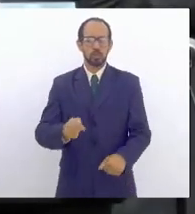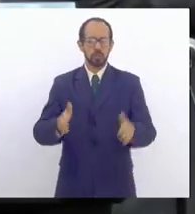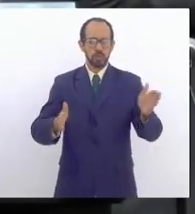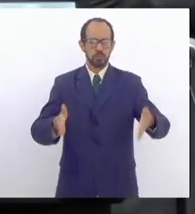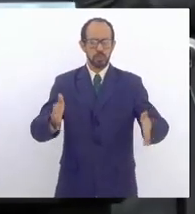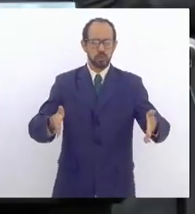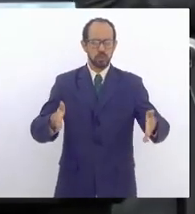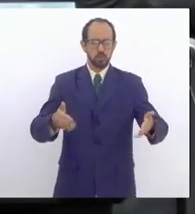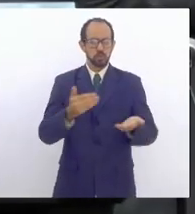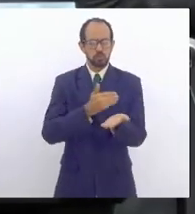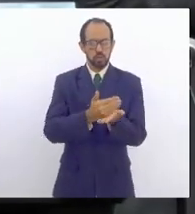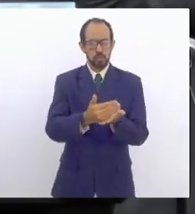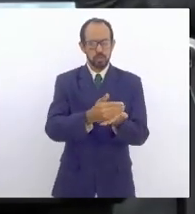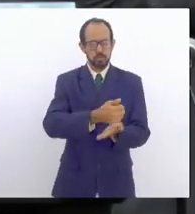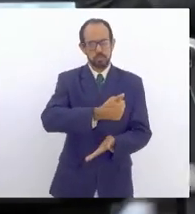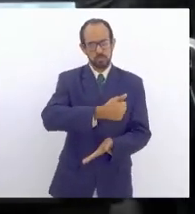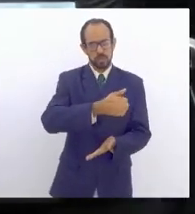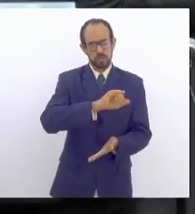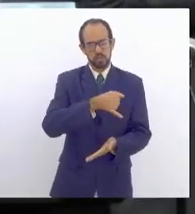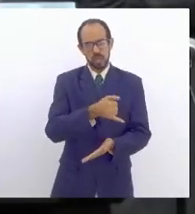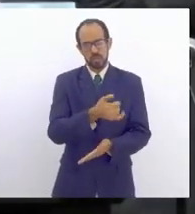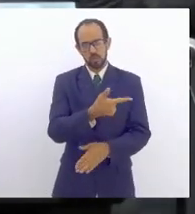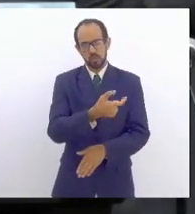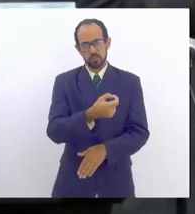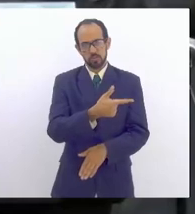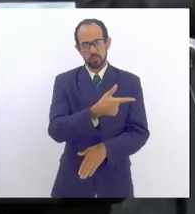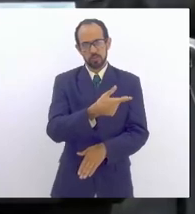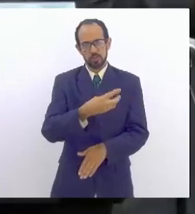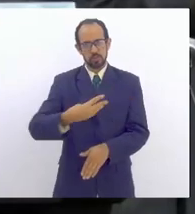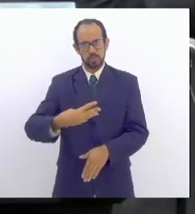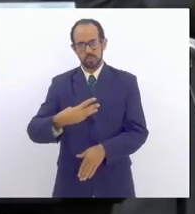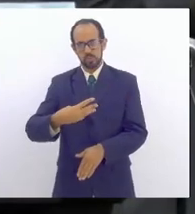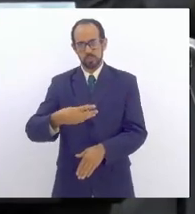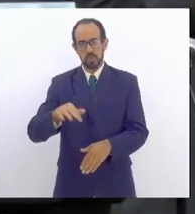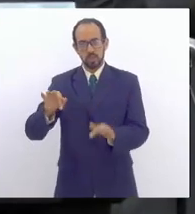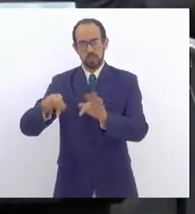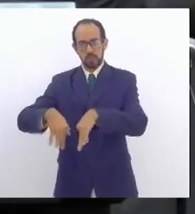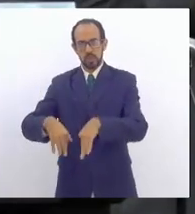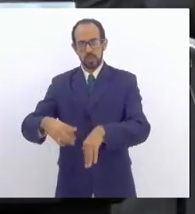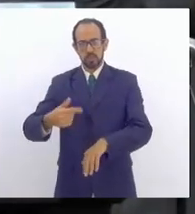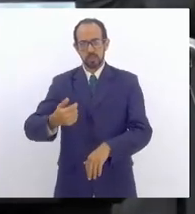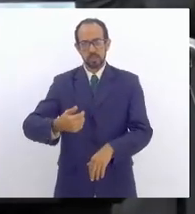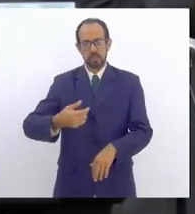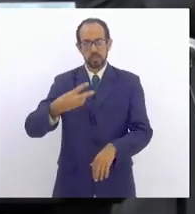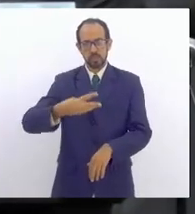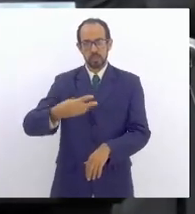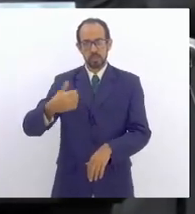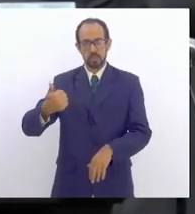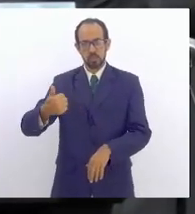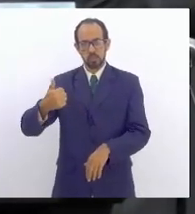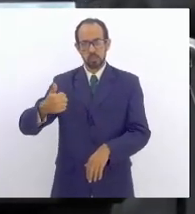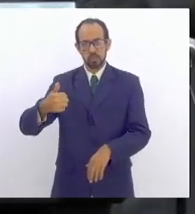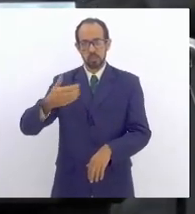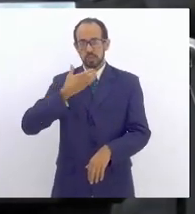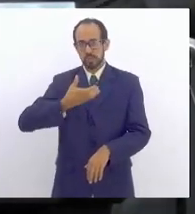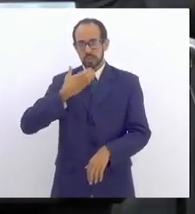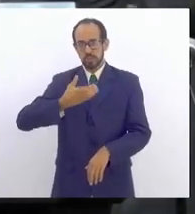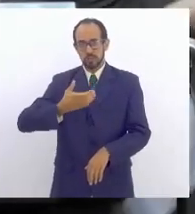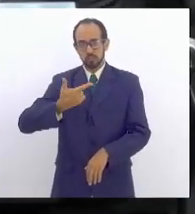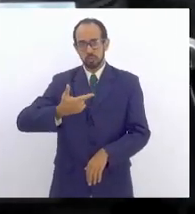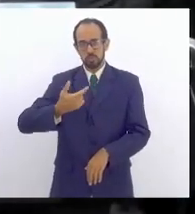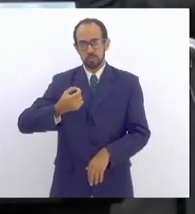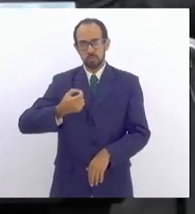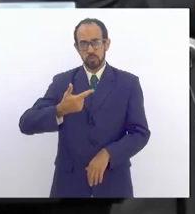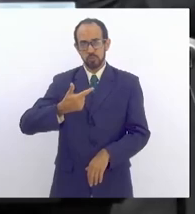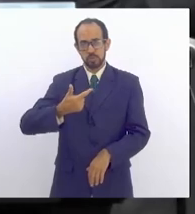que se inicia em 1º de janeiro de 2023 e termina em 31 de dezembro de 2026,